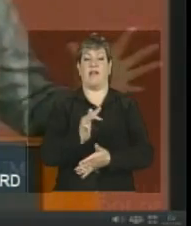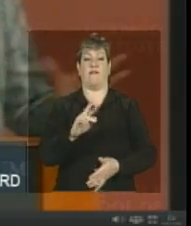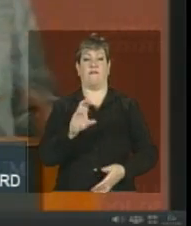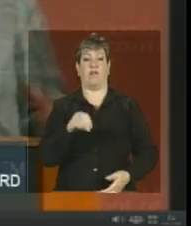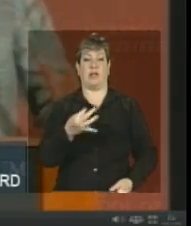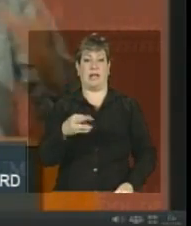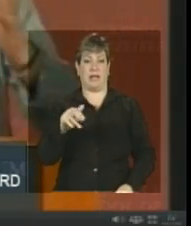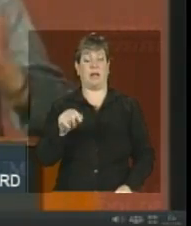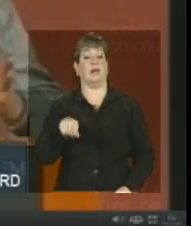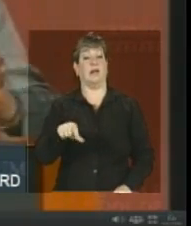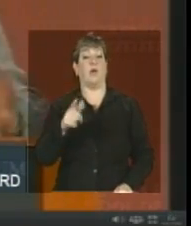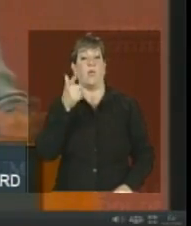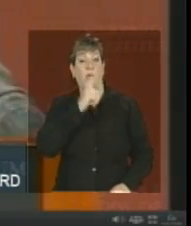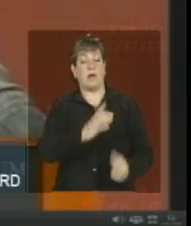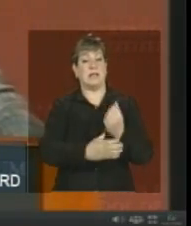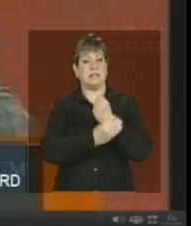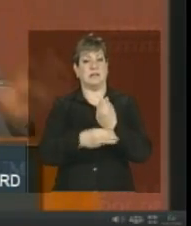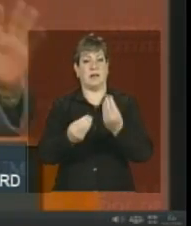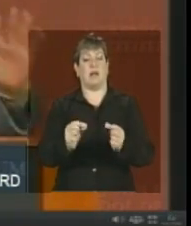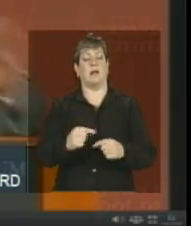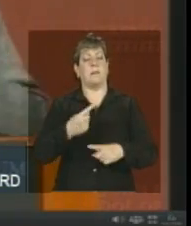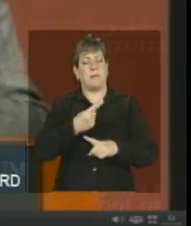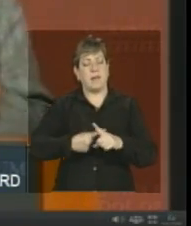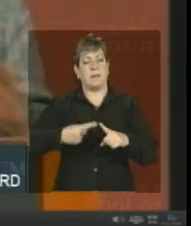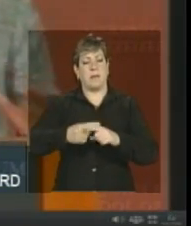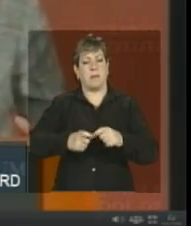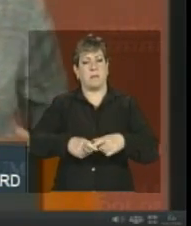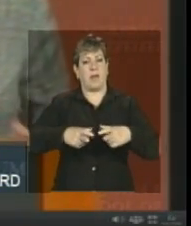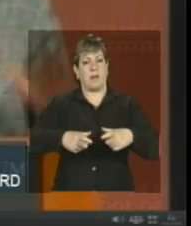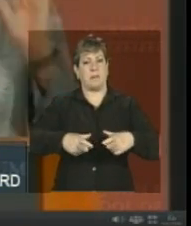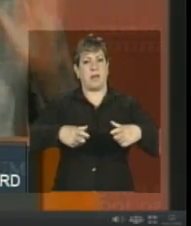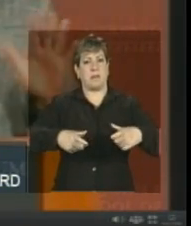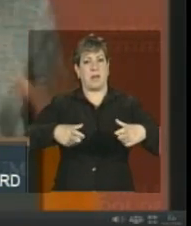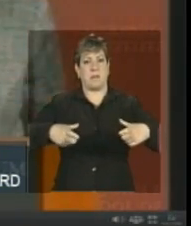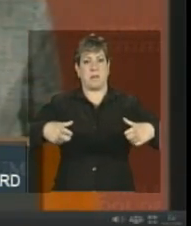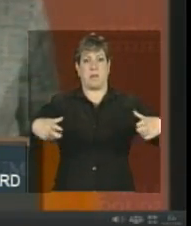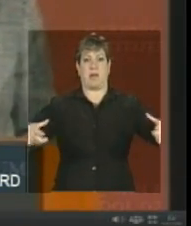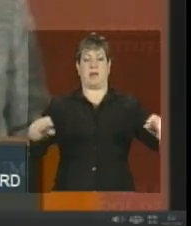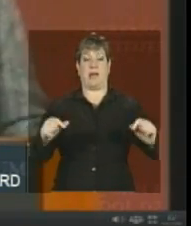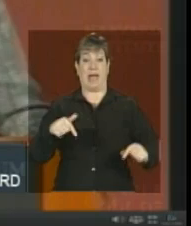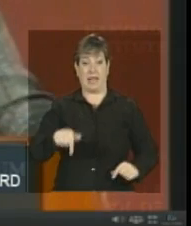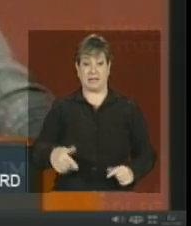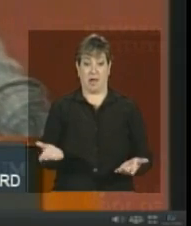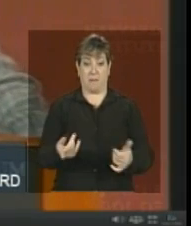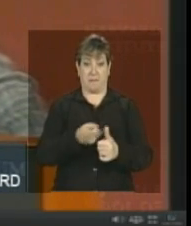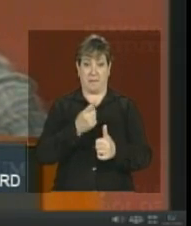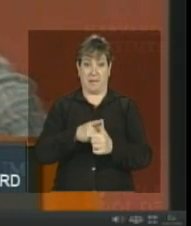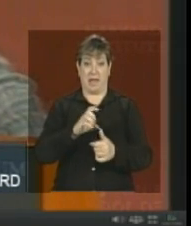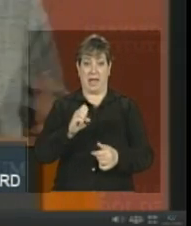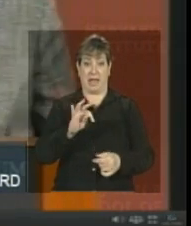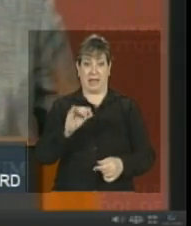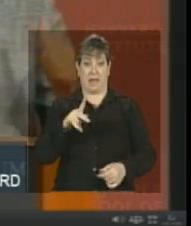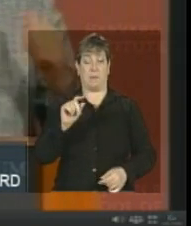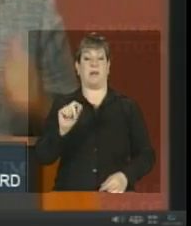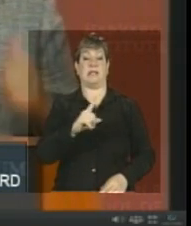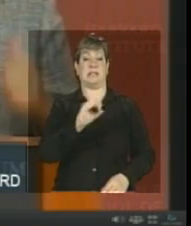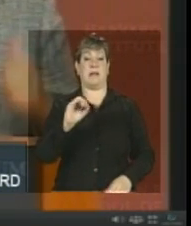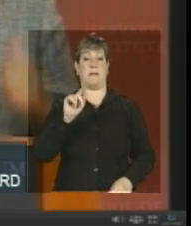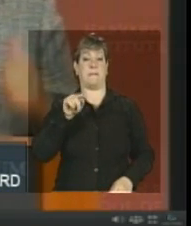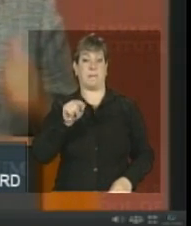e progressivamente ampliar isto. Essa primeira etapa, com 100 mil estudantes, é isso, é o que